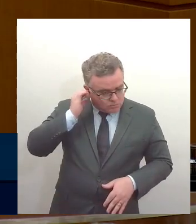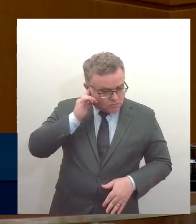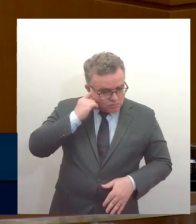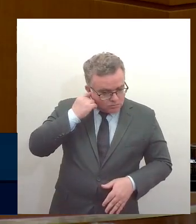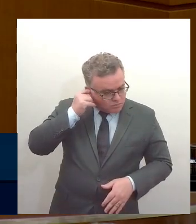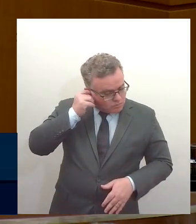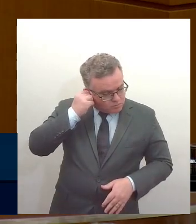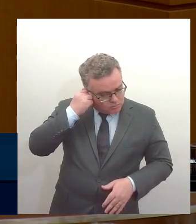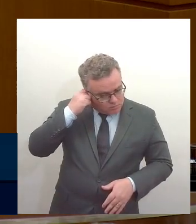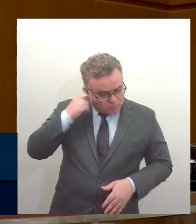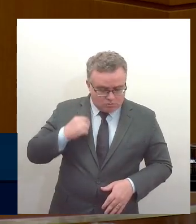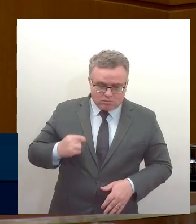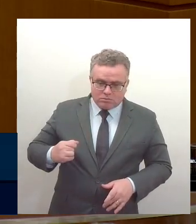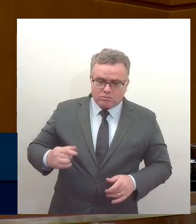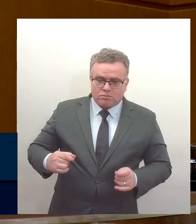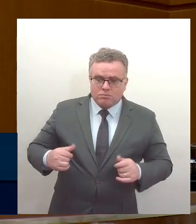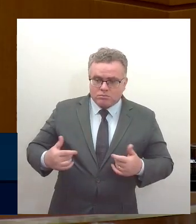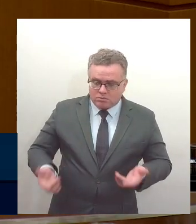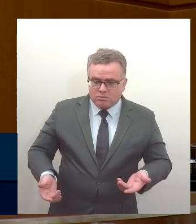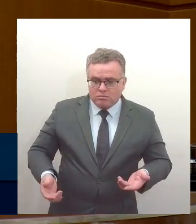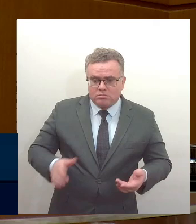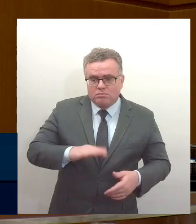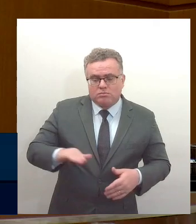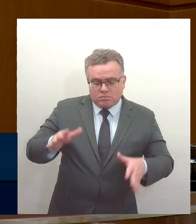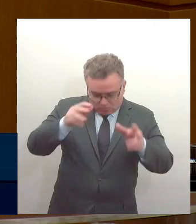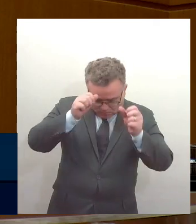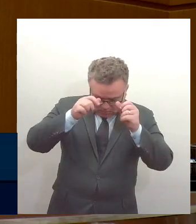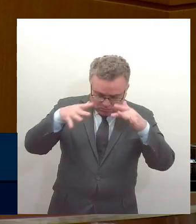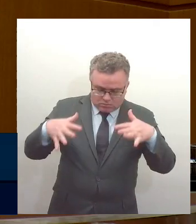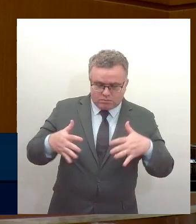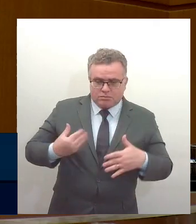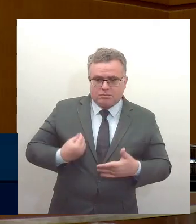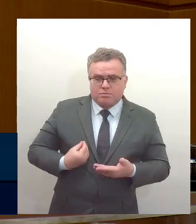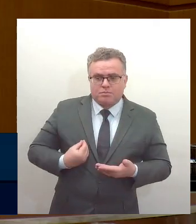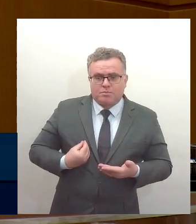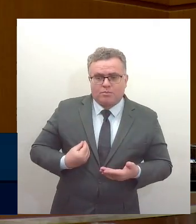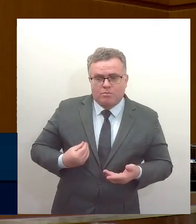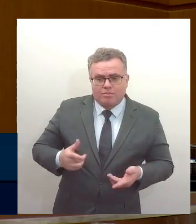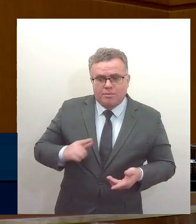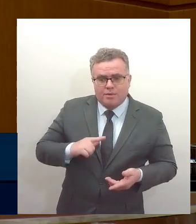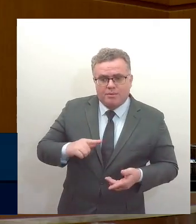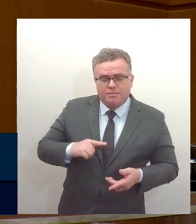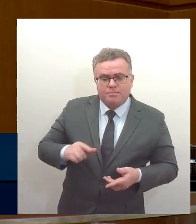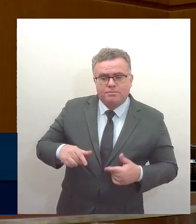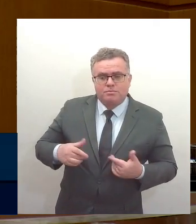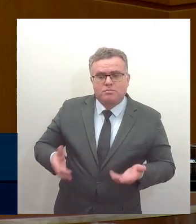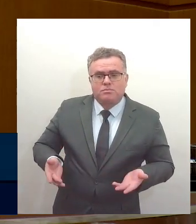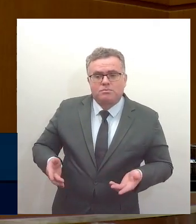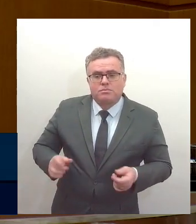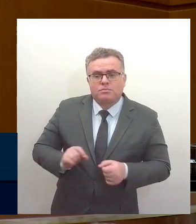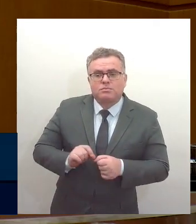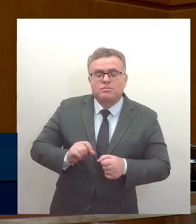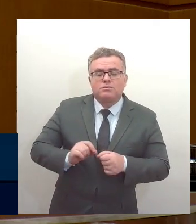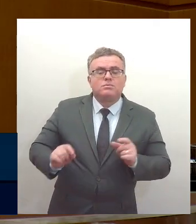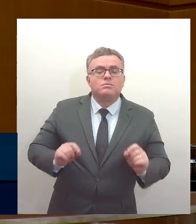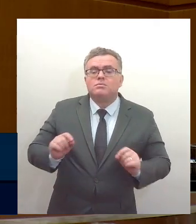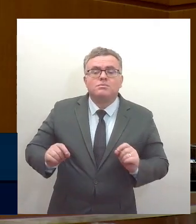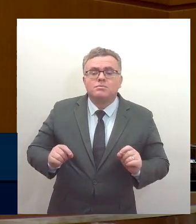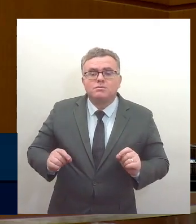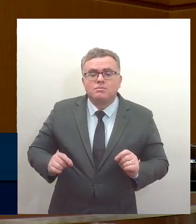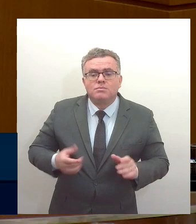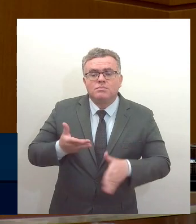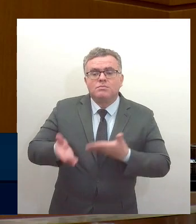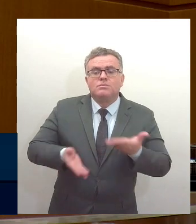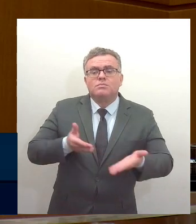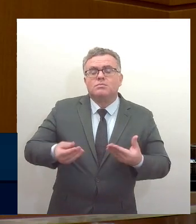com autismo, sim, tem o autismo, está ali. E o que é que vamos fazer? Vamos tratar? Vamos construir um centro de